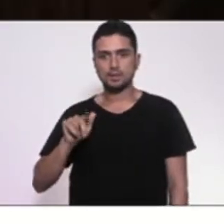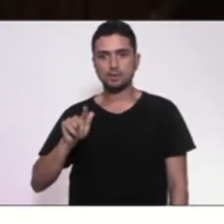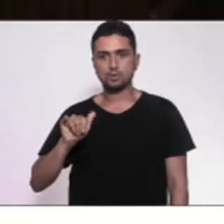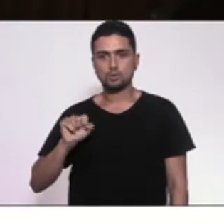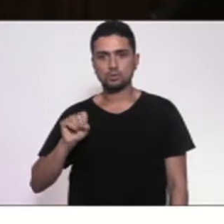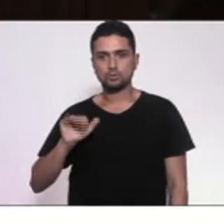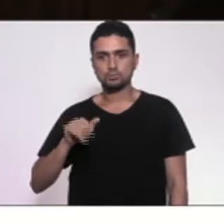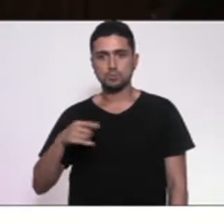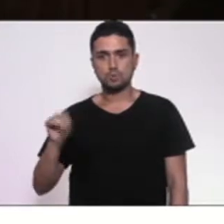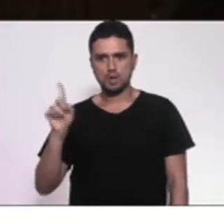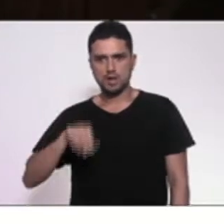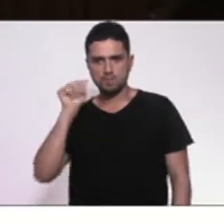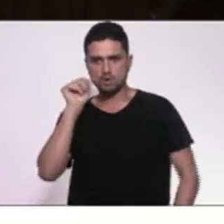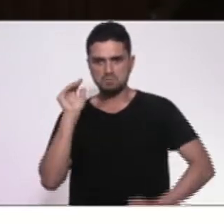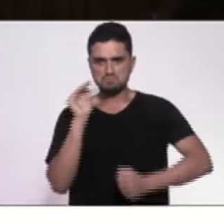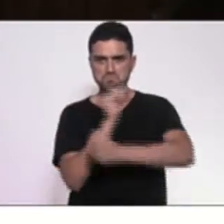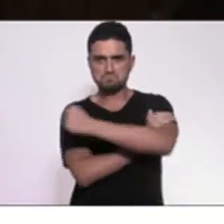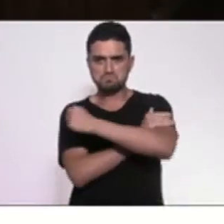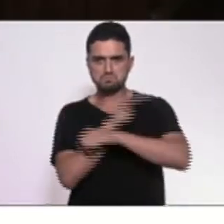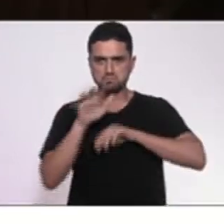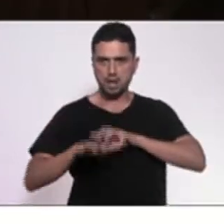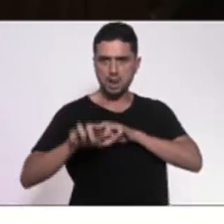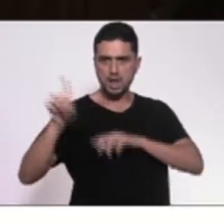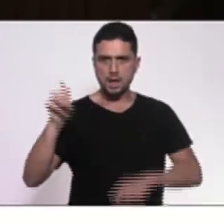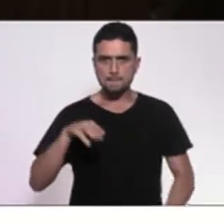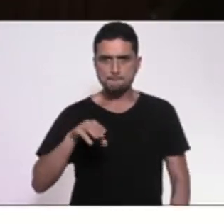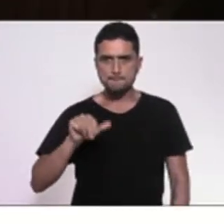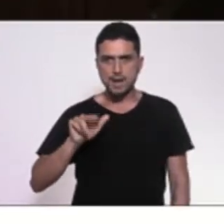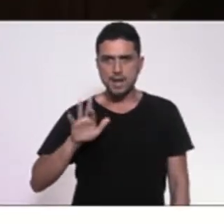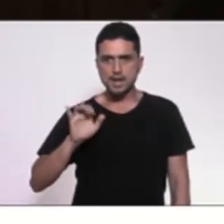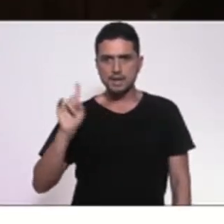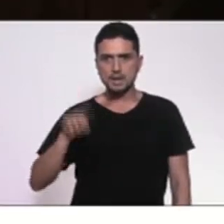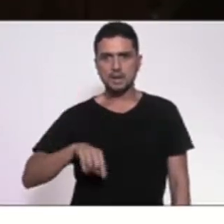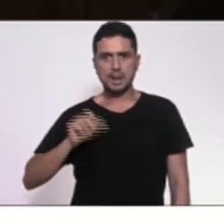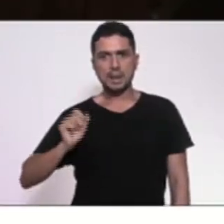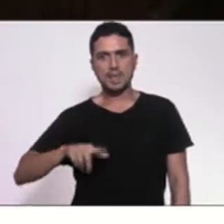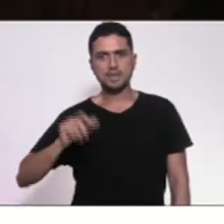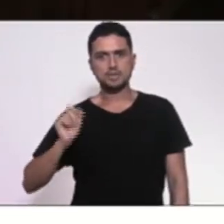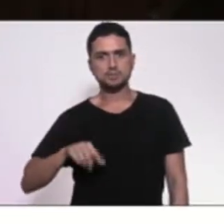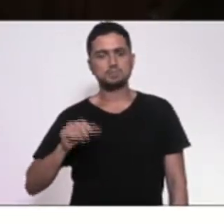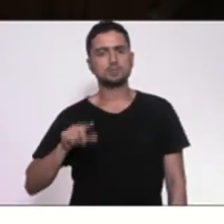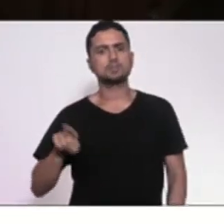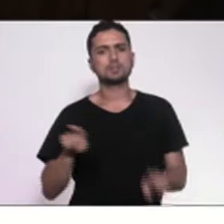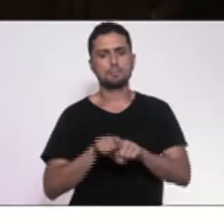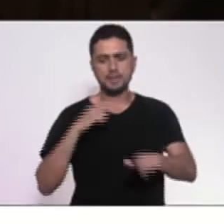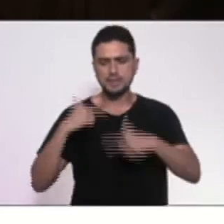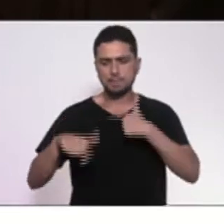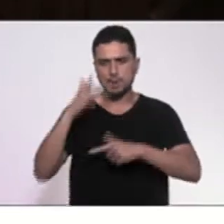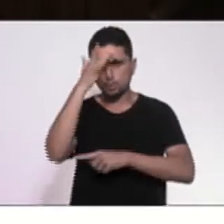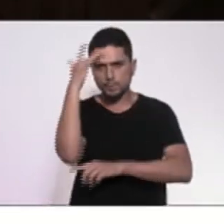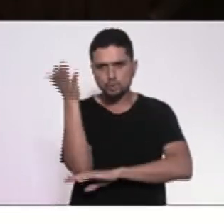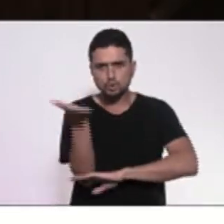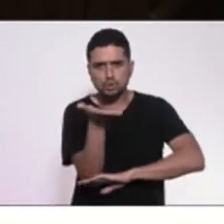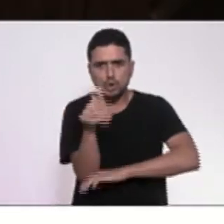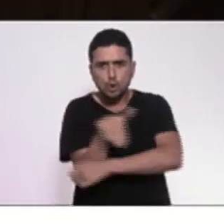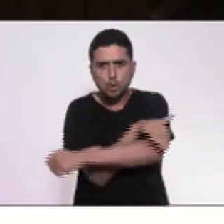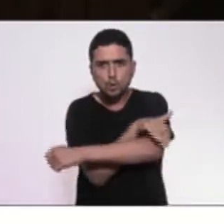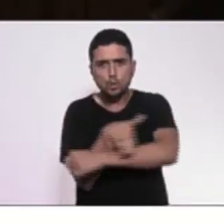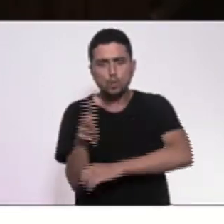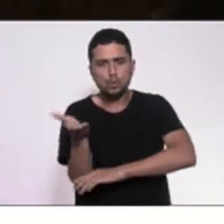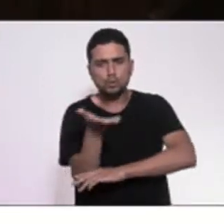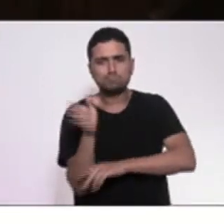Day, pelo ativismo lésbico na Maré e pelo trabalho com a população de rua, que é fundamental e também